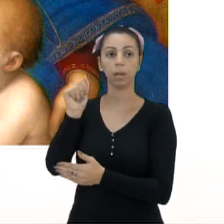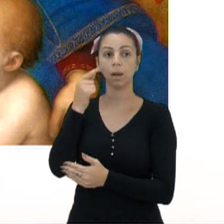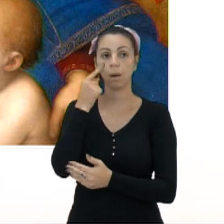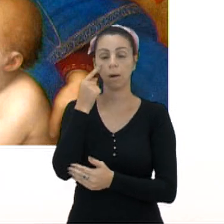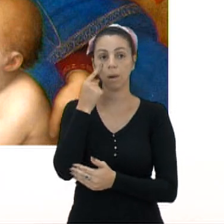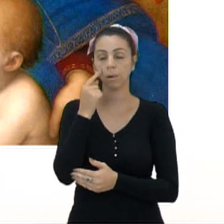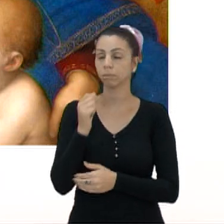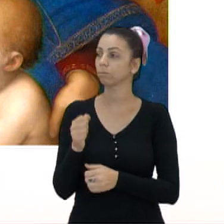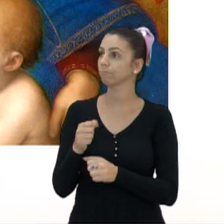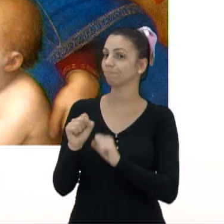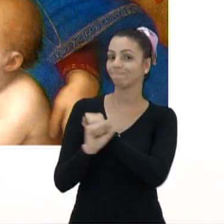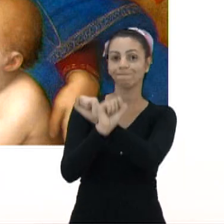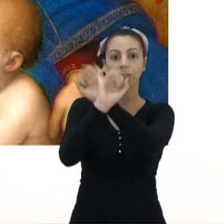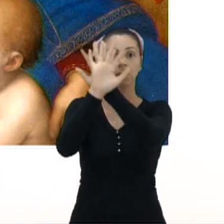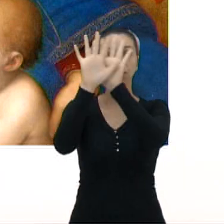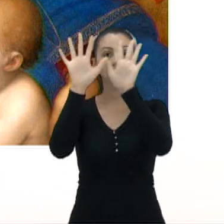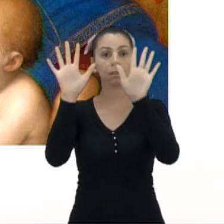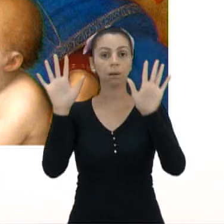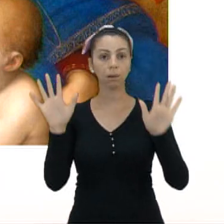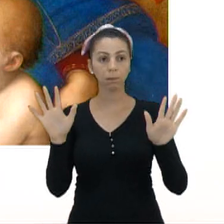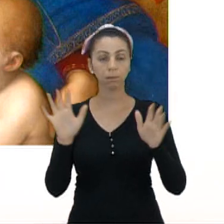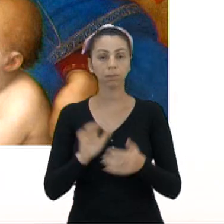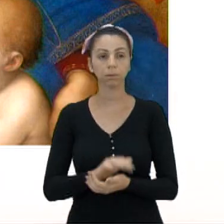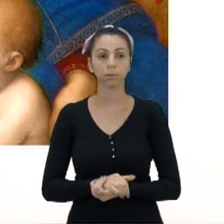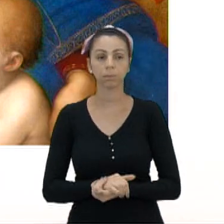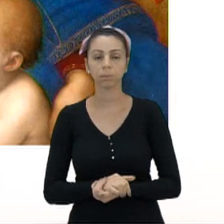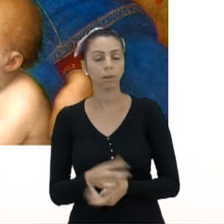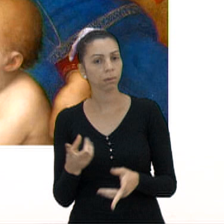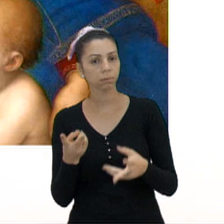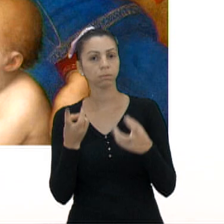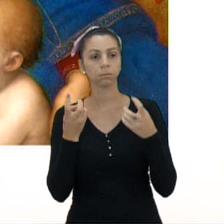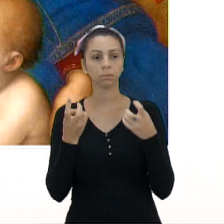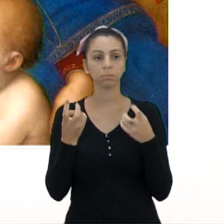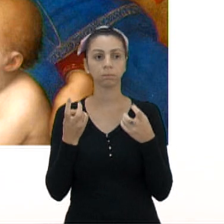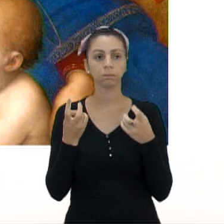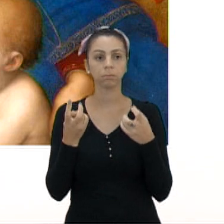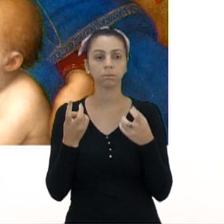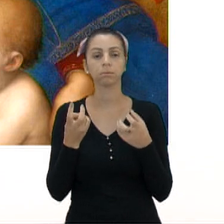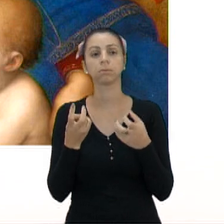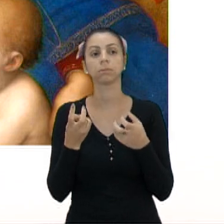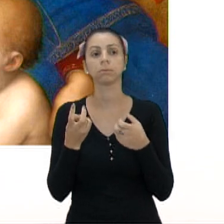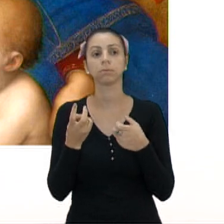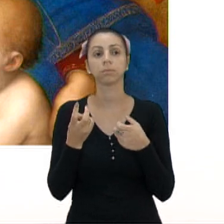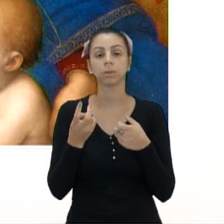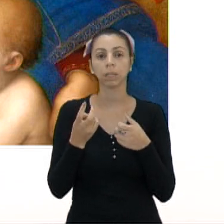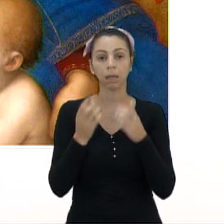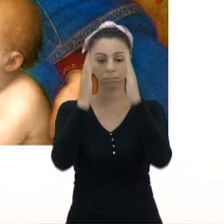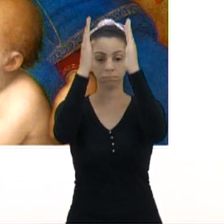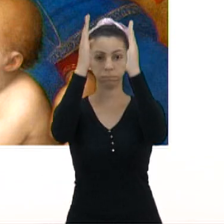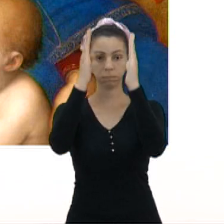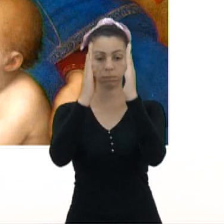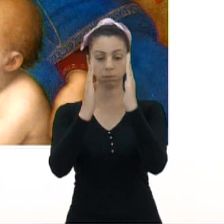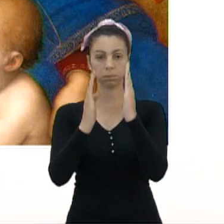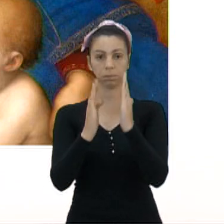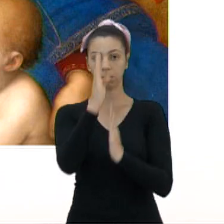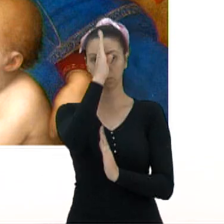luminosidade, tá, dessa obra. Observe como a figura está centralizada.